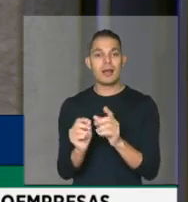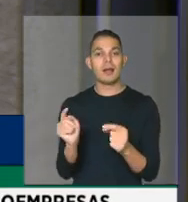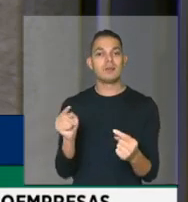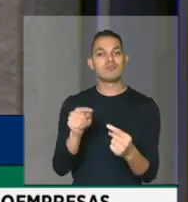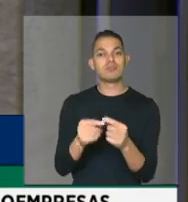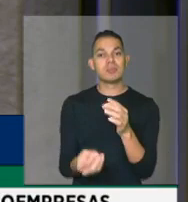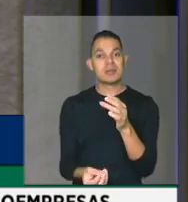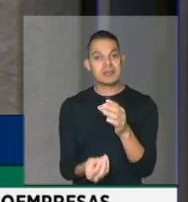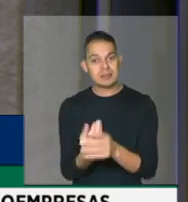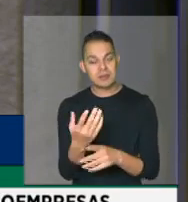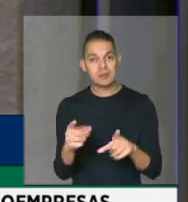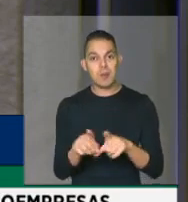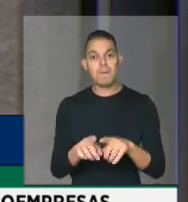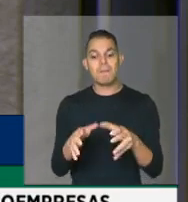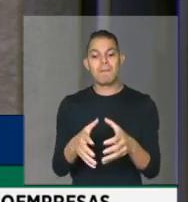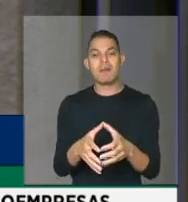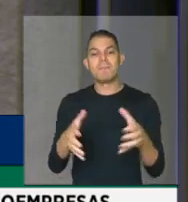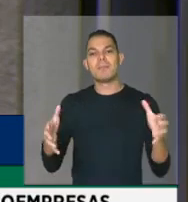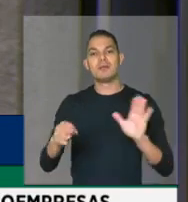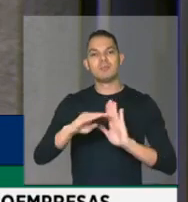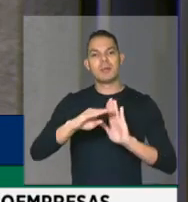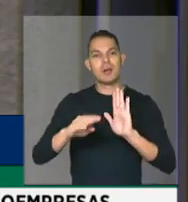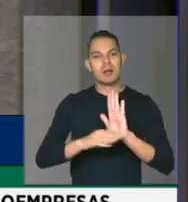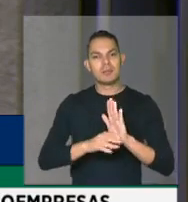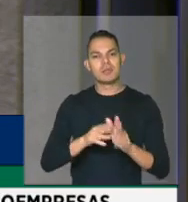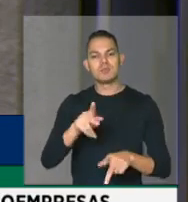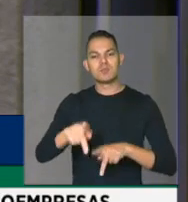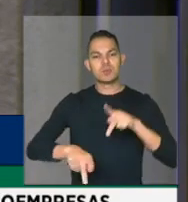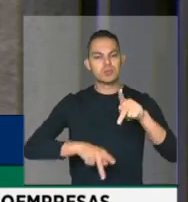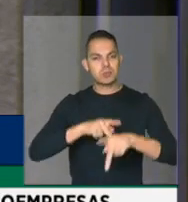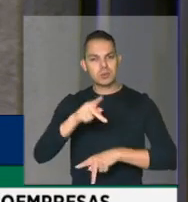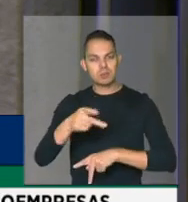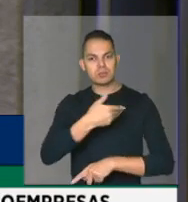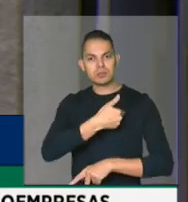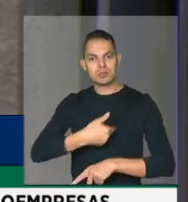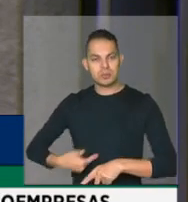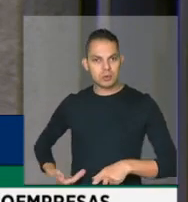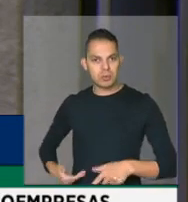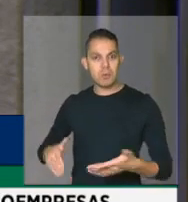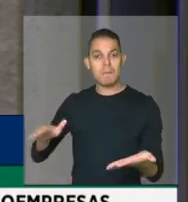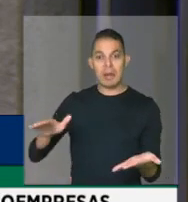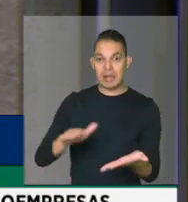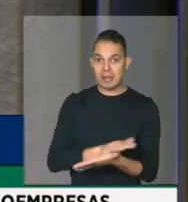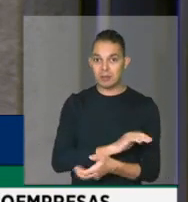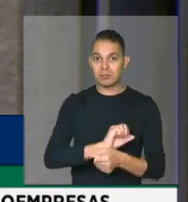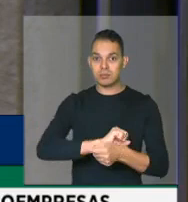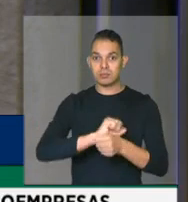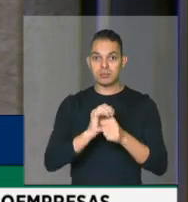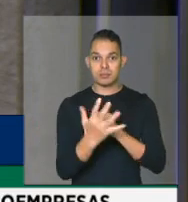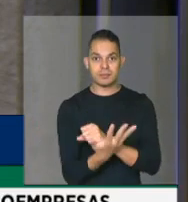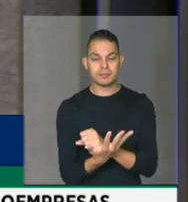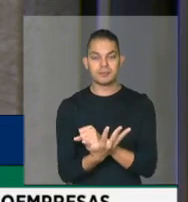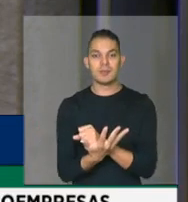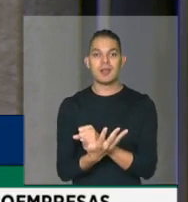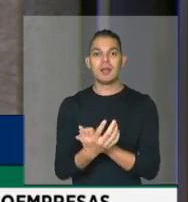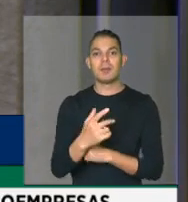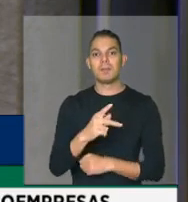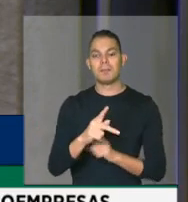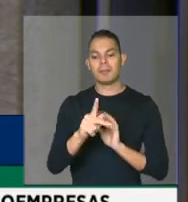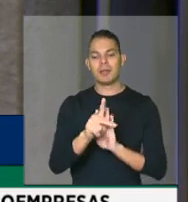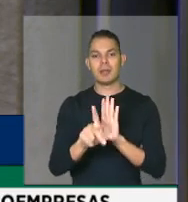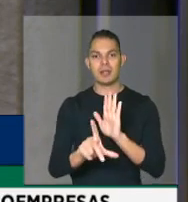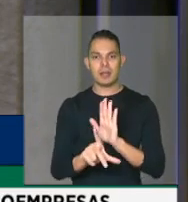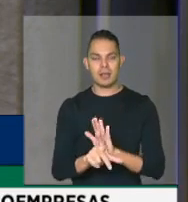criação / expansão de programas públicos destinados ao enfrentamento da pandemia, sendo esse o caso do PL